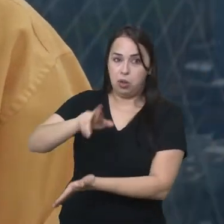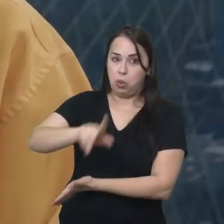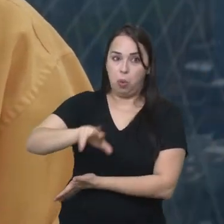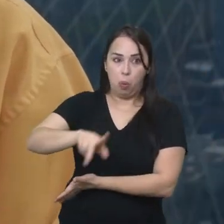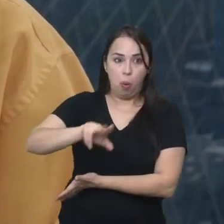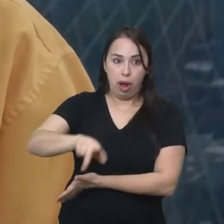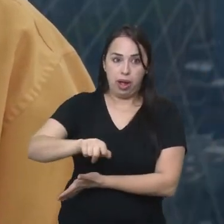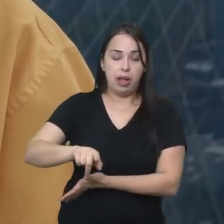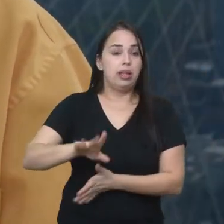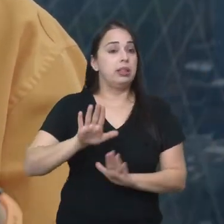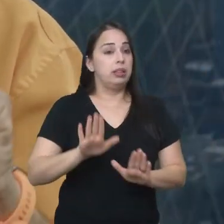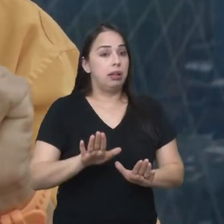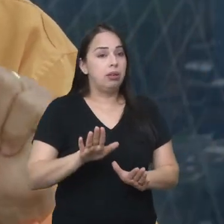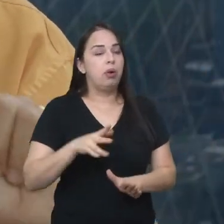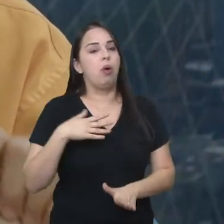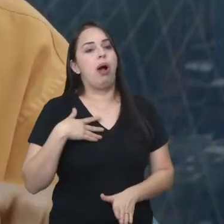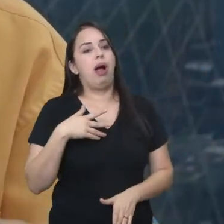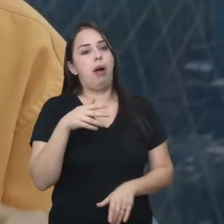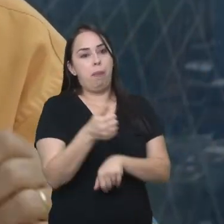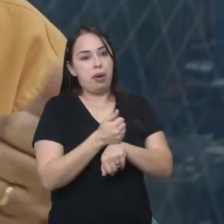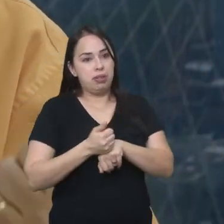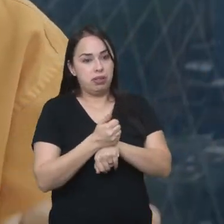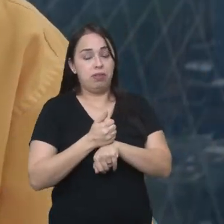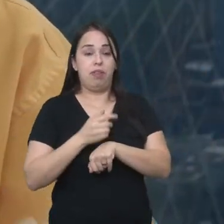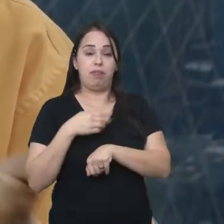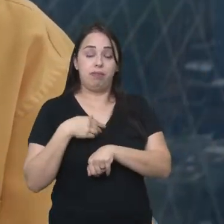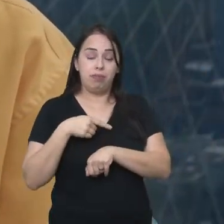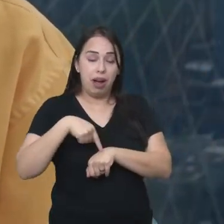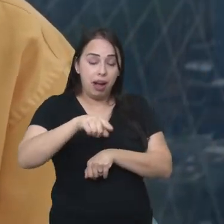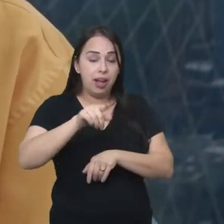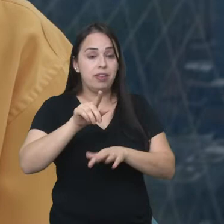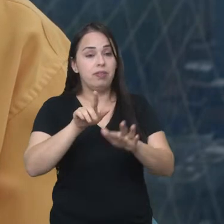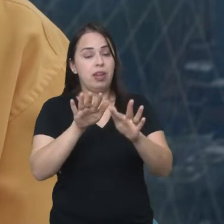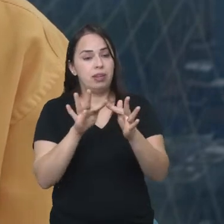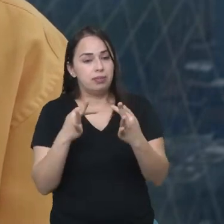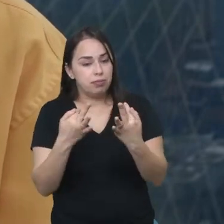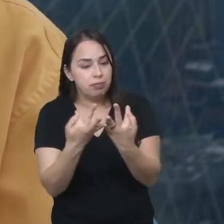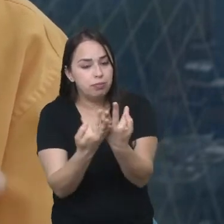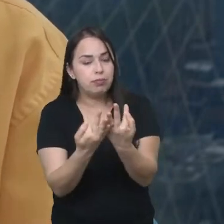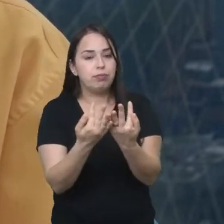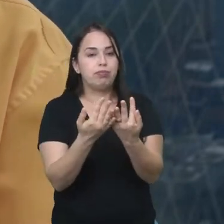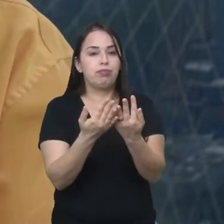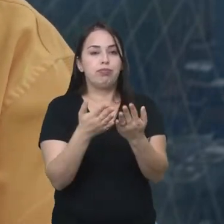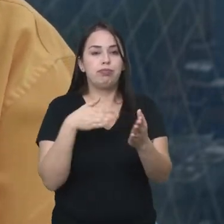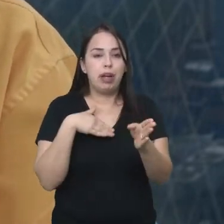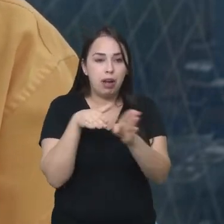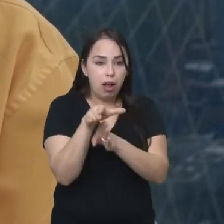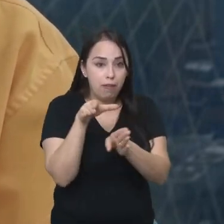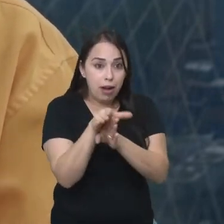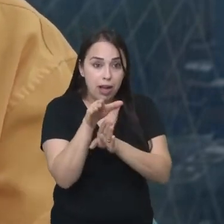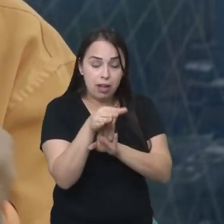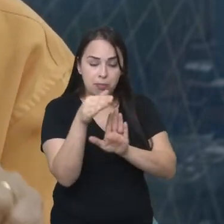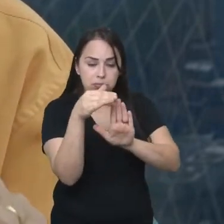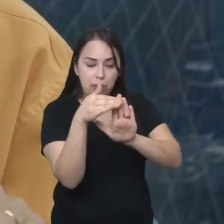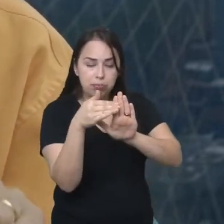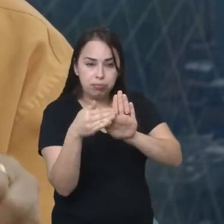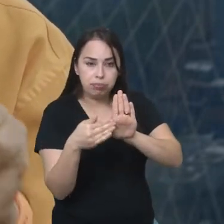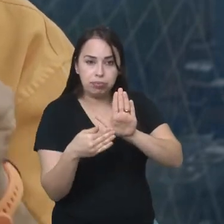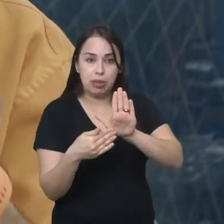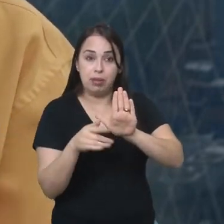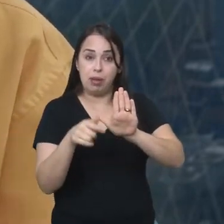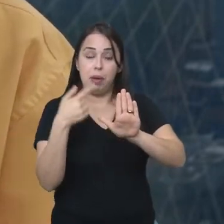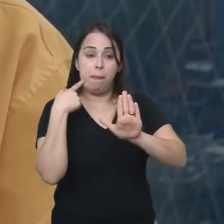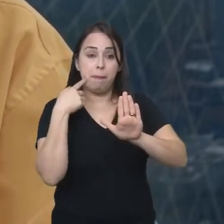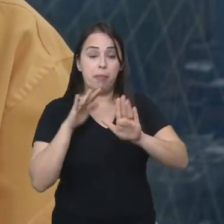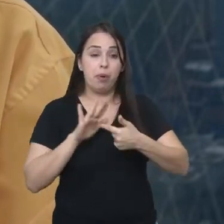pelo conselheiro. Não. O conselheiro vai lá, vai atender a família, vai atender o pai, a mãe, o adolescente, vai orientar, né? Vai